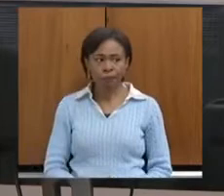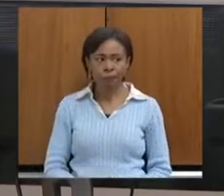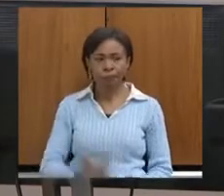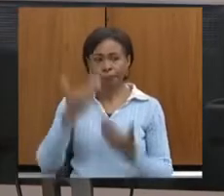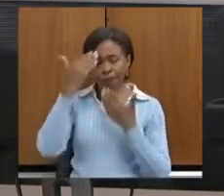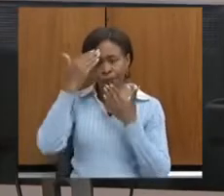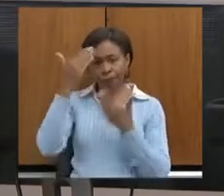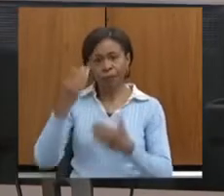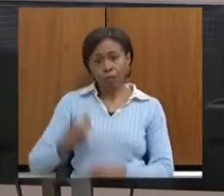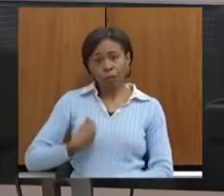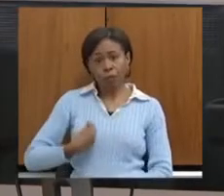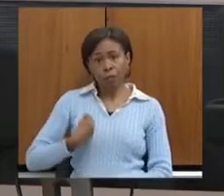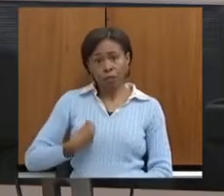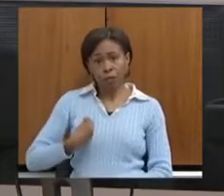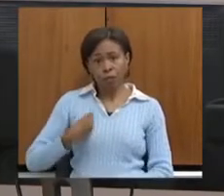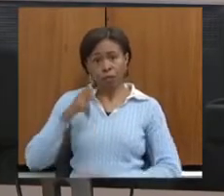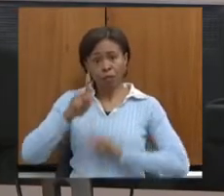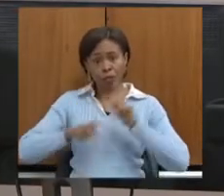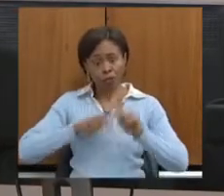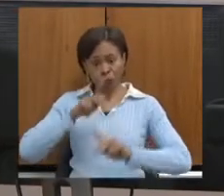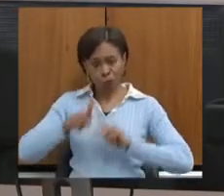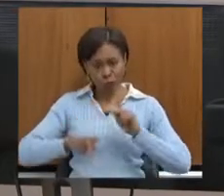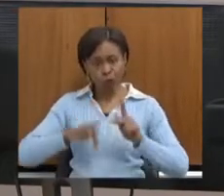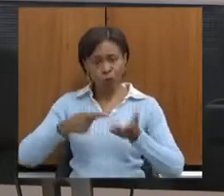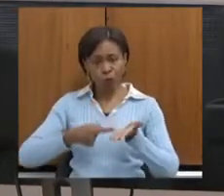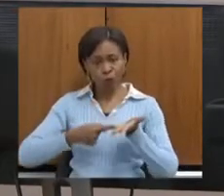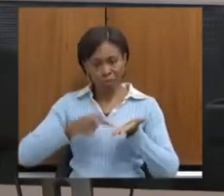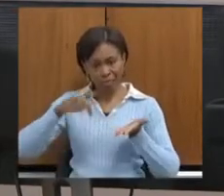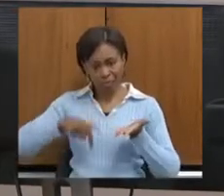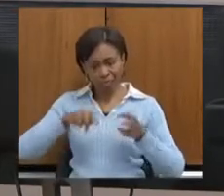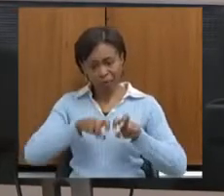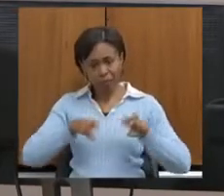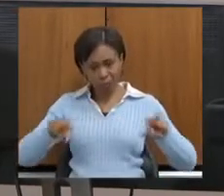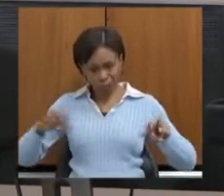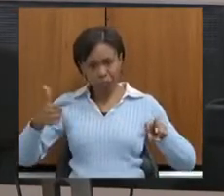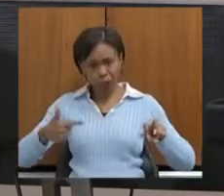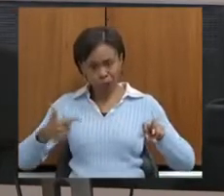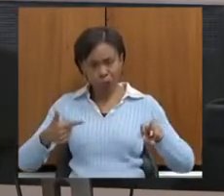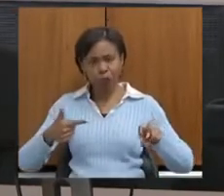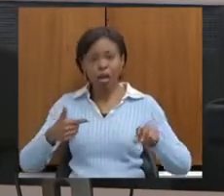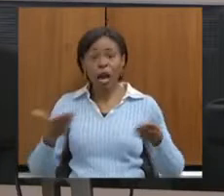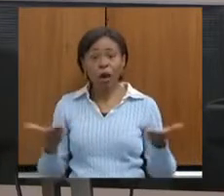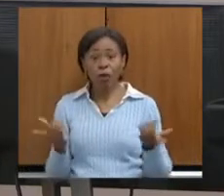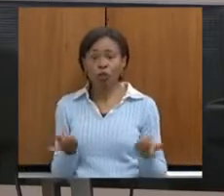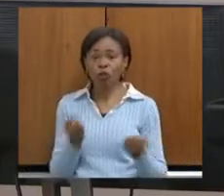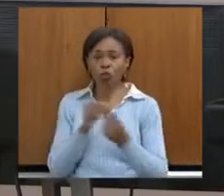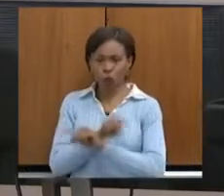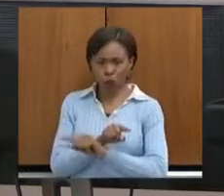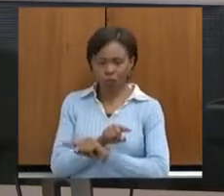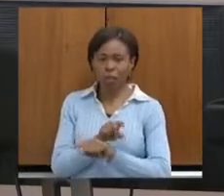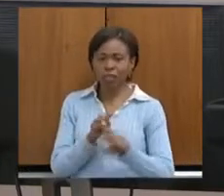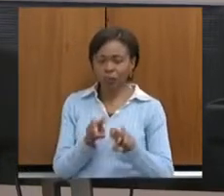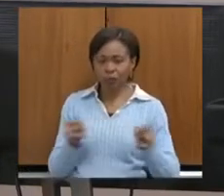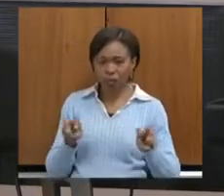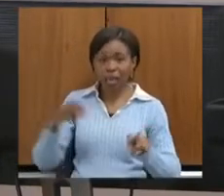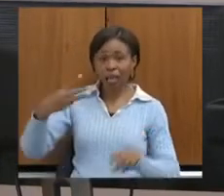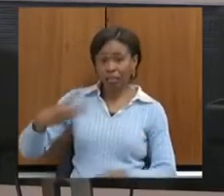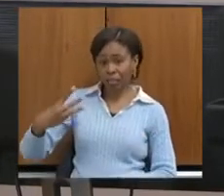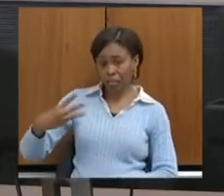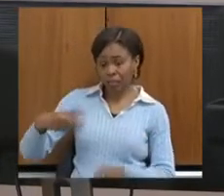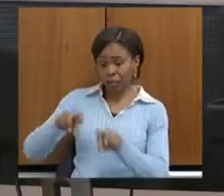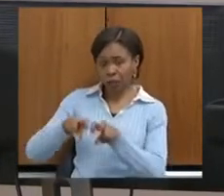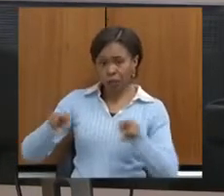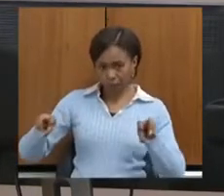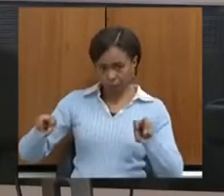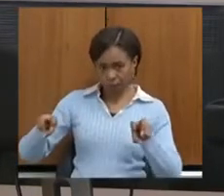agradecemos a presença dos convidados dessa segunda mesa de trabalho e nesse momento faremos a troca dos expositores para terceira